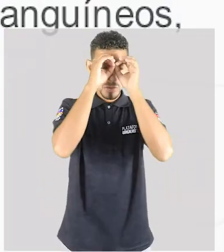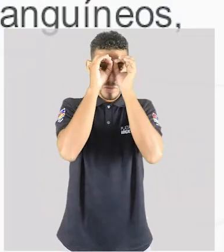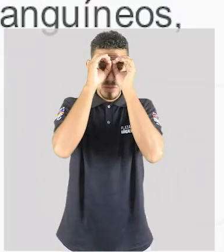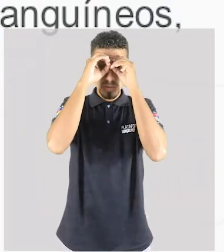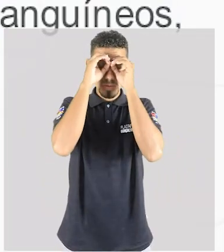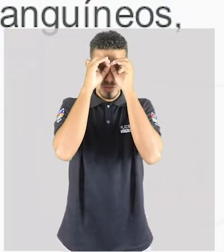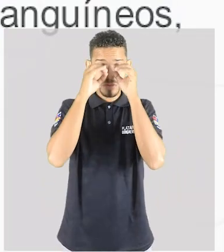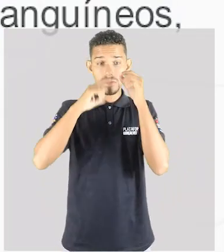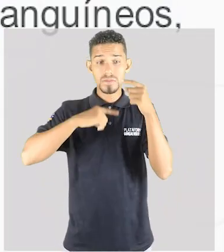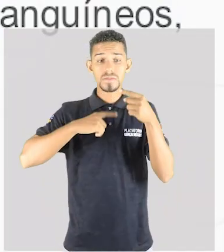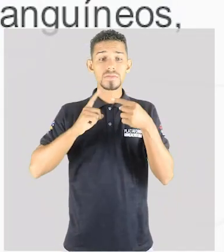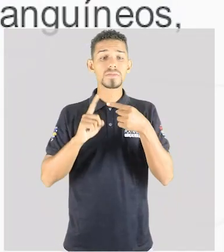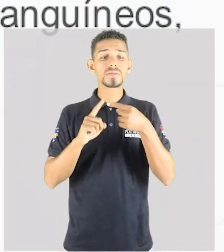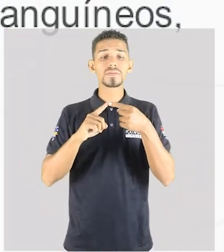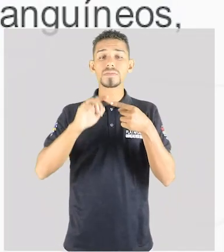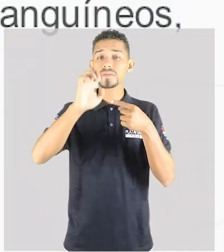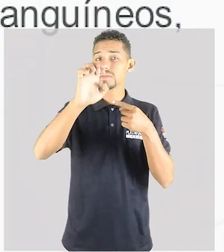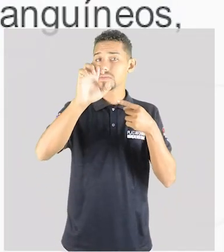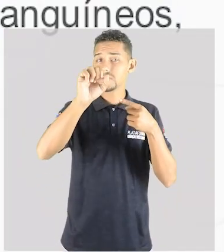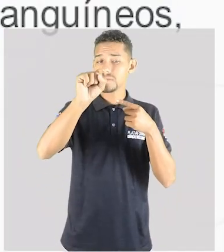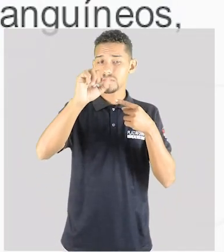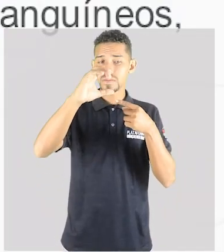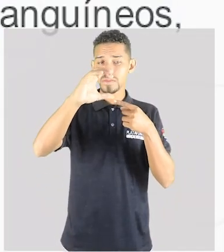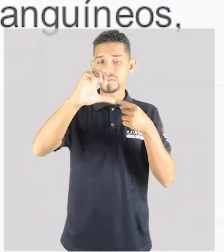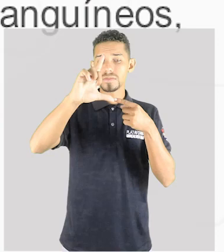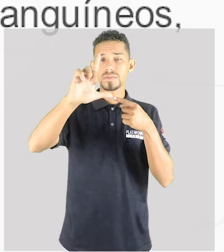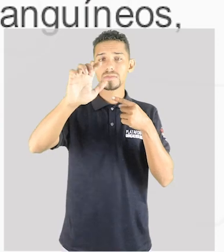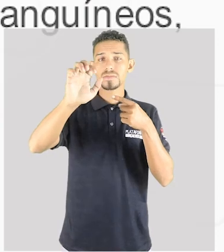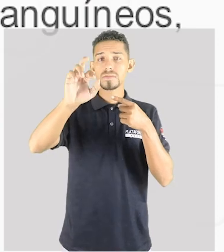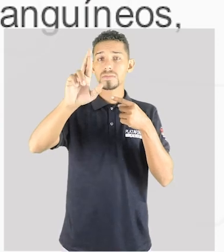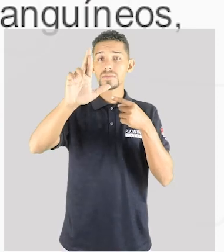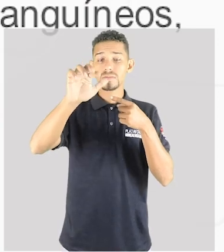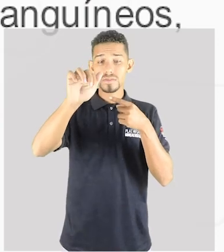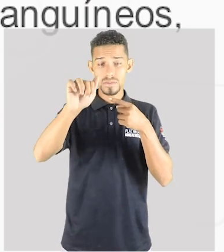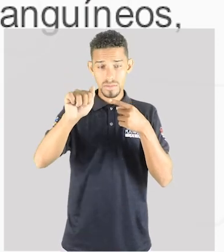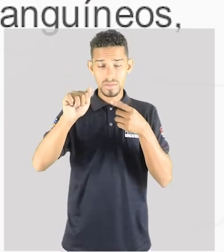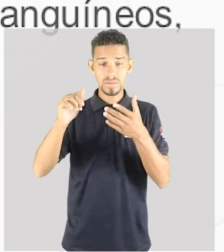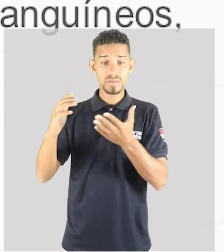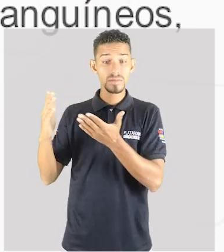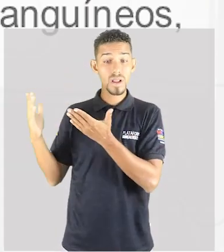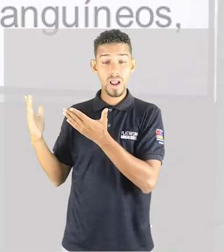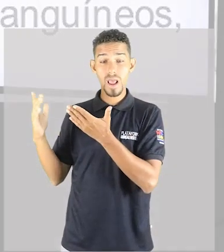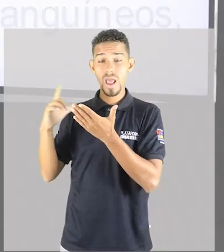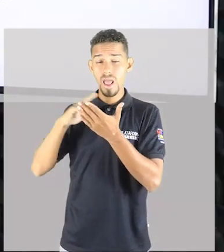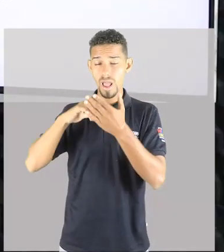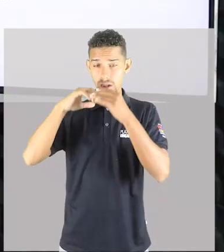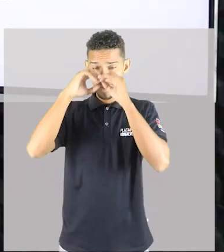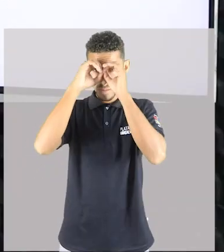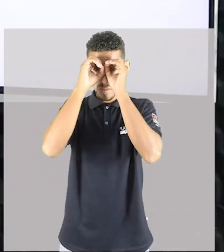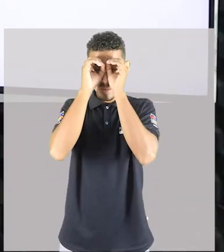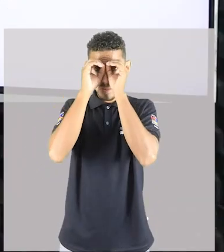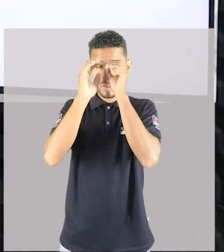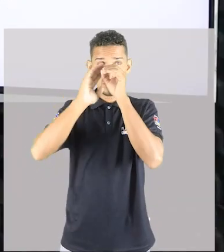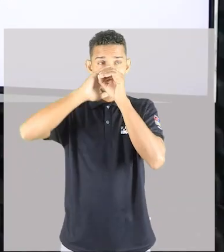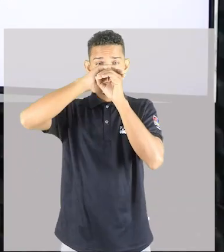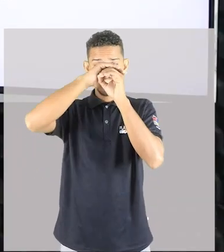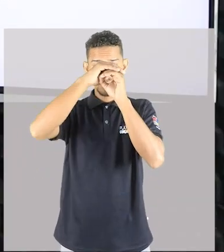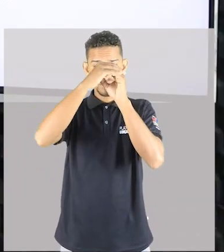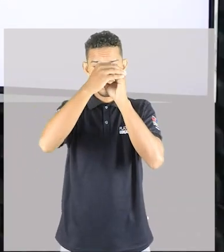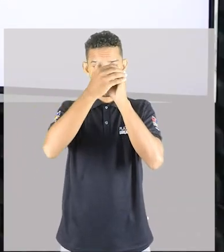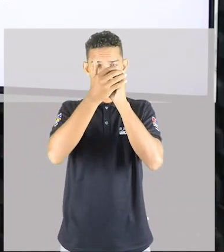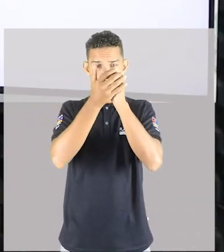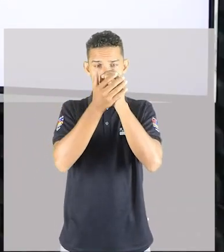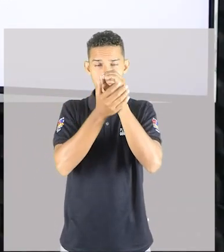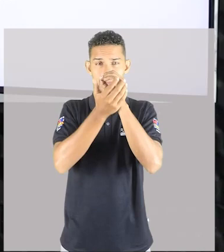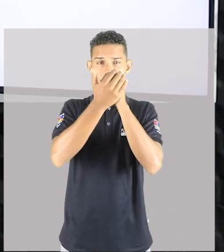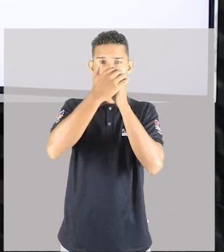tem a esclera. A esclera é uma membrana fibrosa que protege o globo ocular. Ela